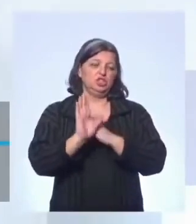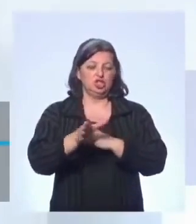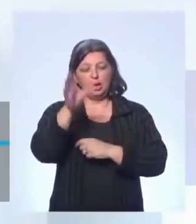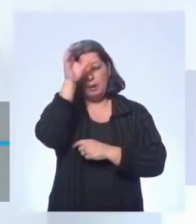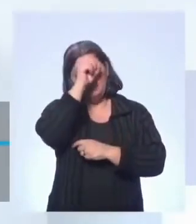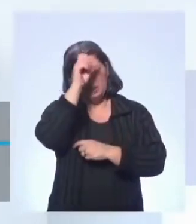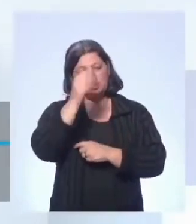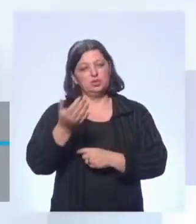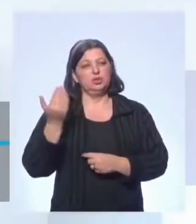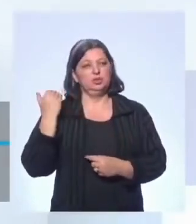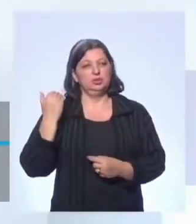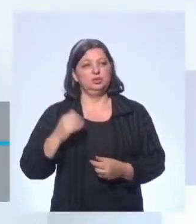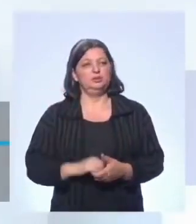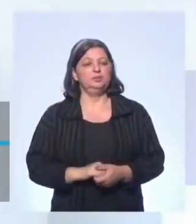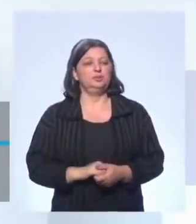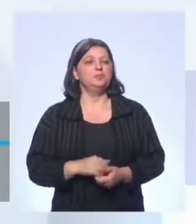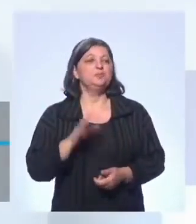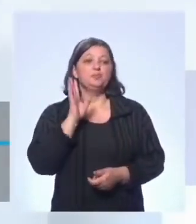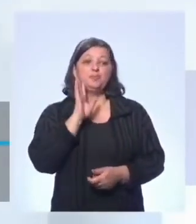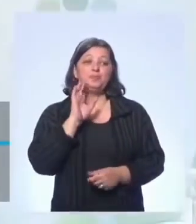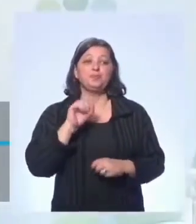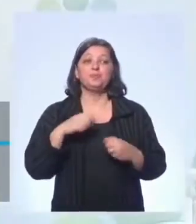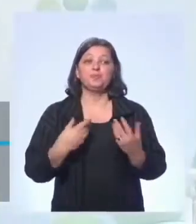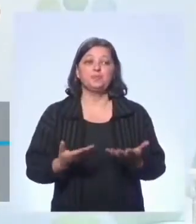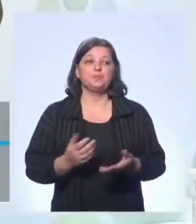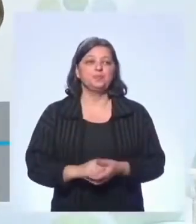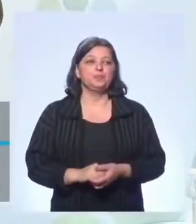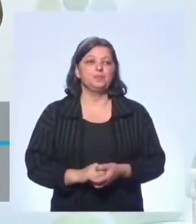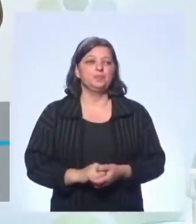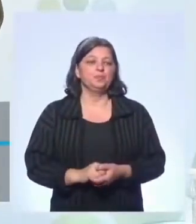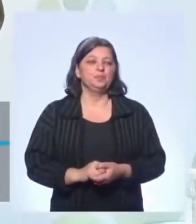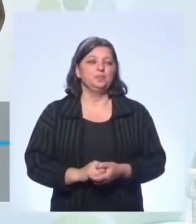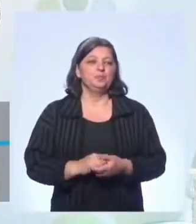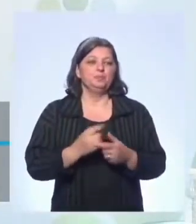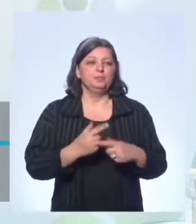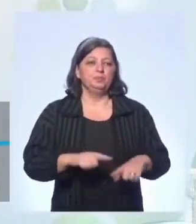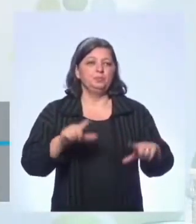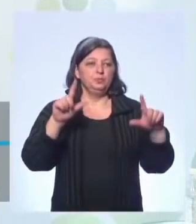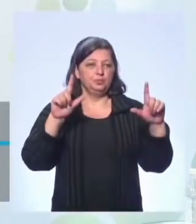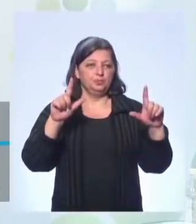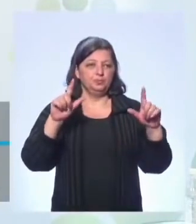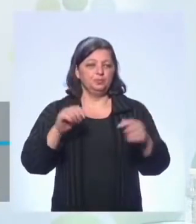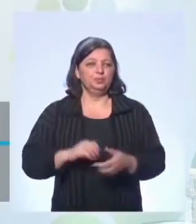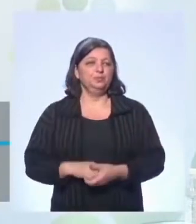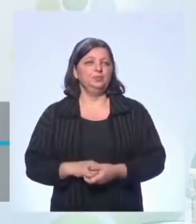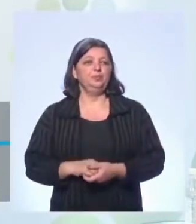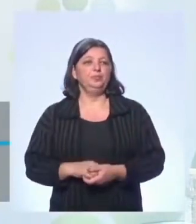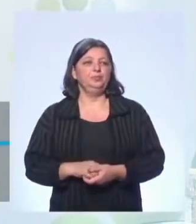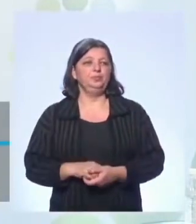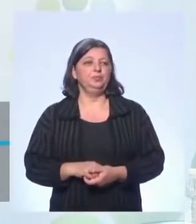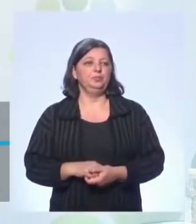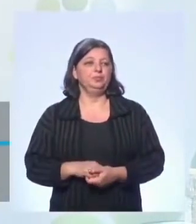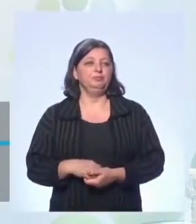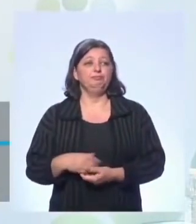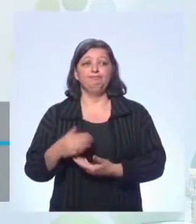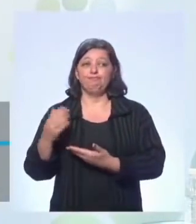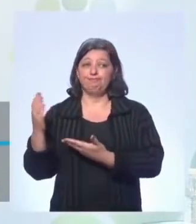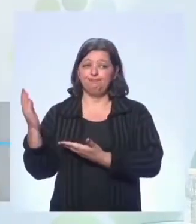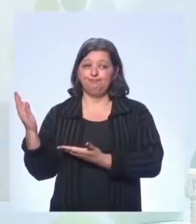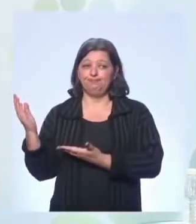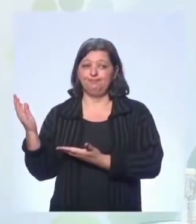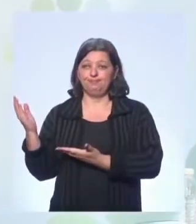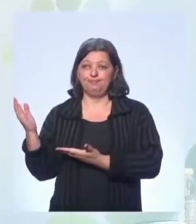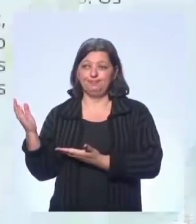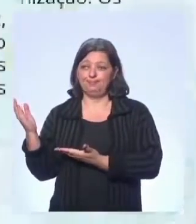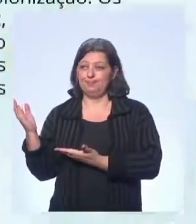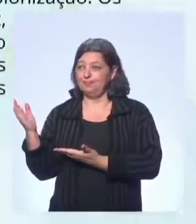educados. Legal, galerinha? Vamos então para a próxima tela comigo, todos vocês. Vamos